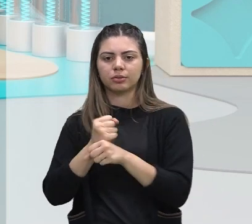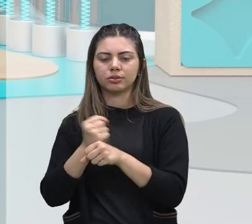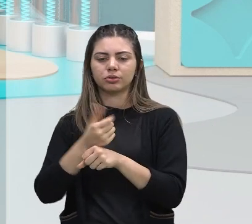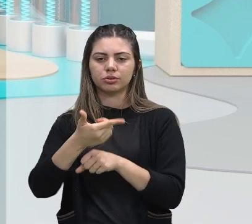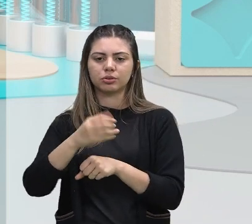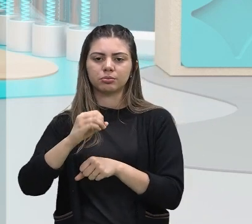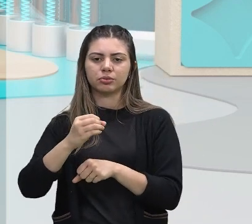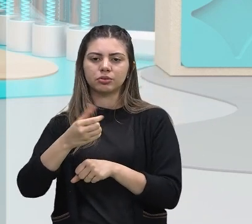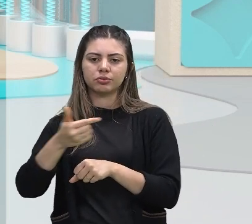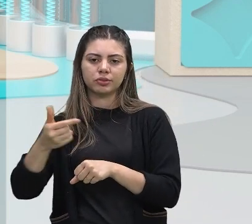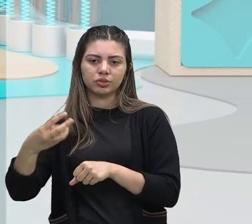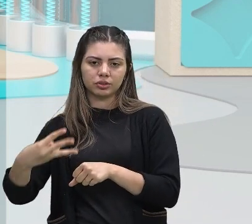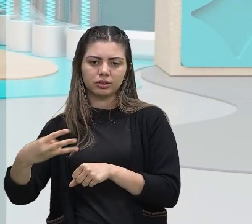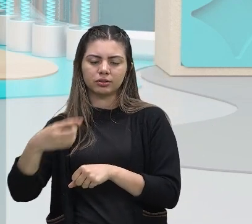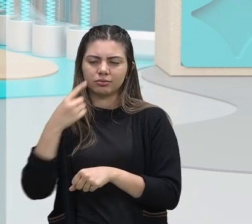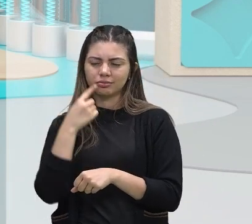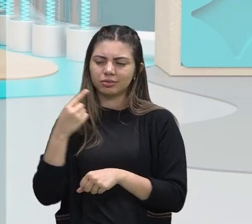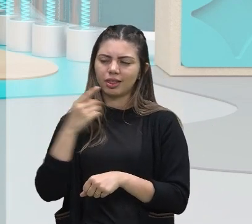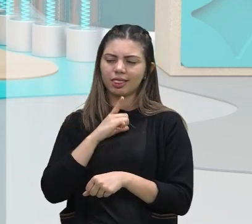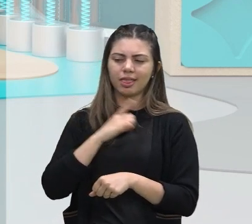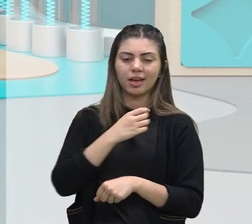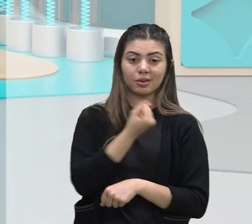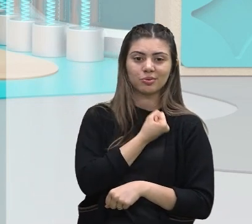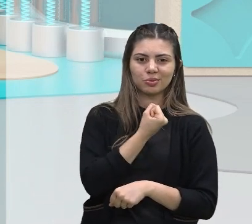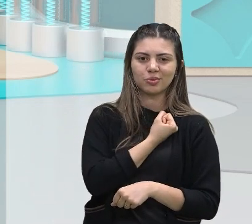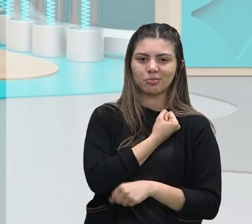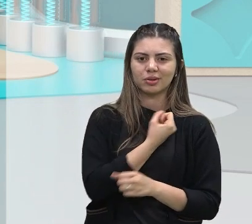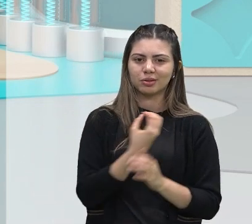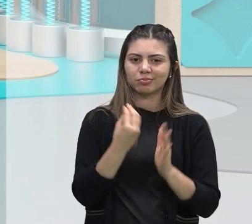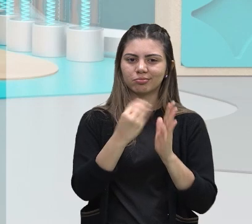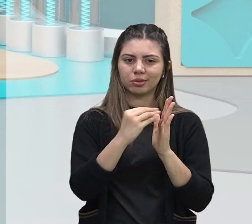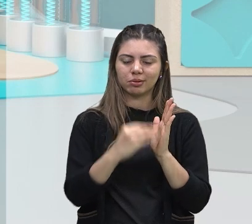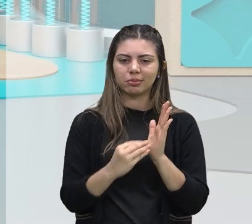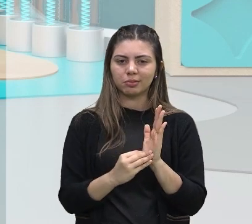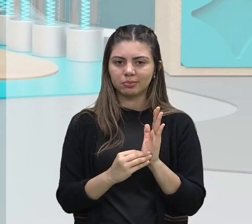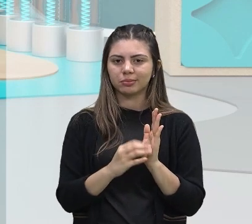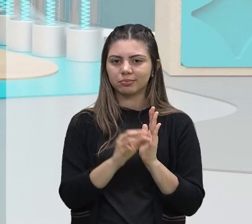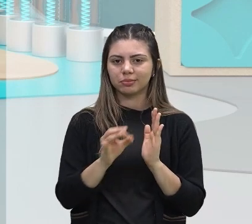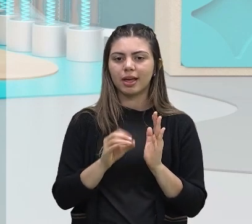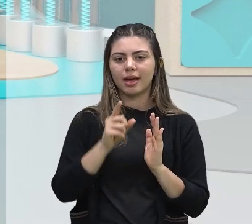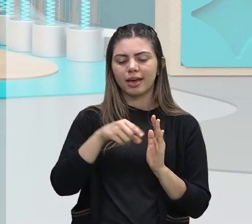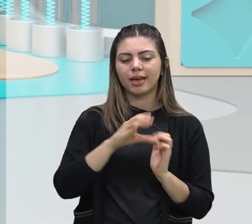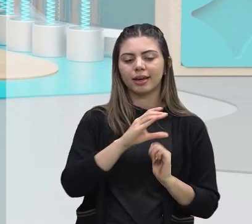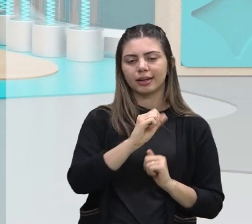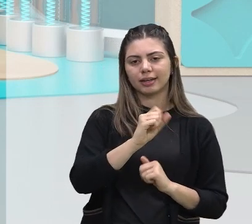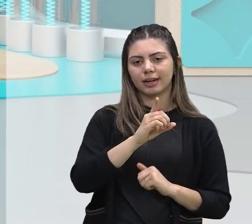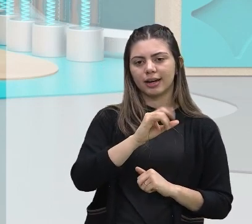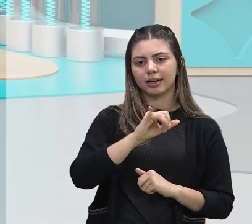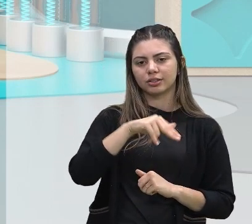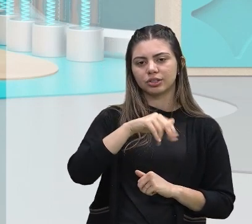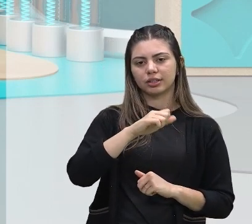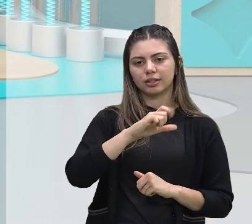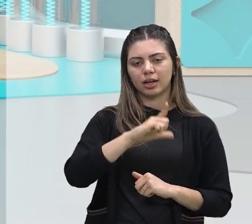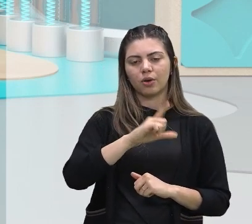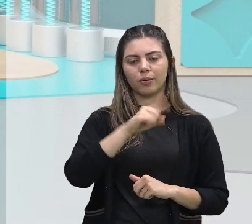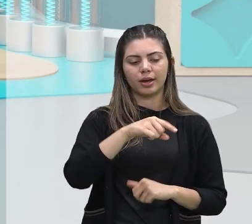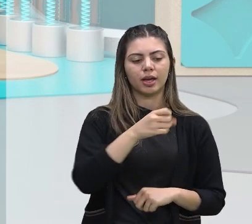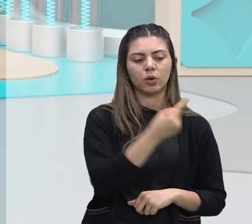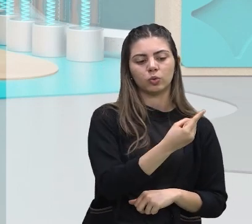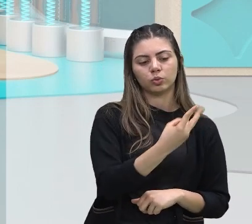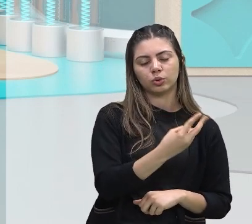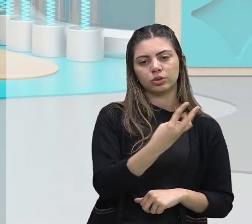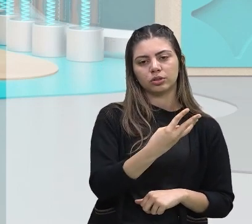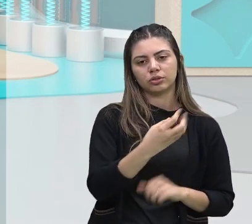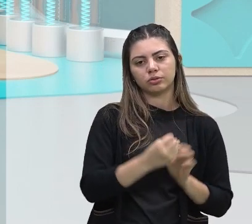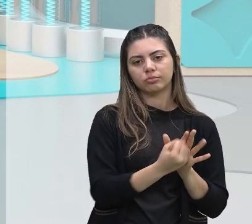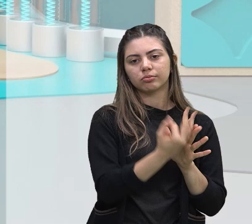que os números estão presentes. Os numerais, no caso, cardinais, né, que é a contagem 1, 2, 3, 4, 5, que eles